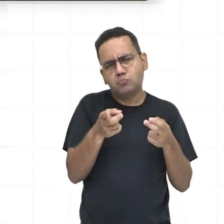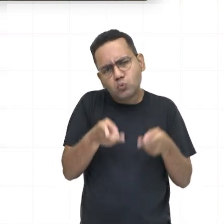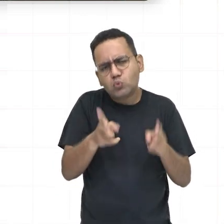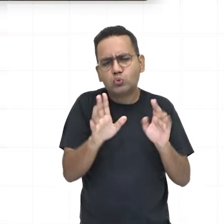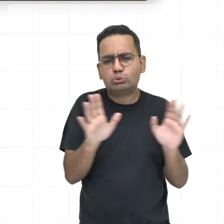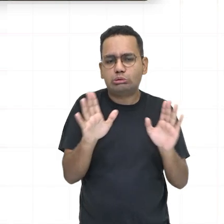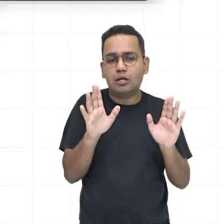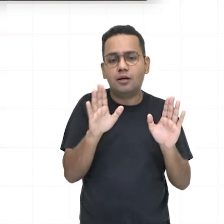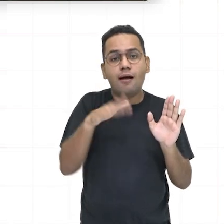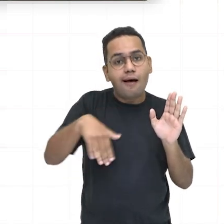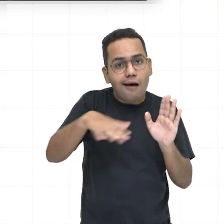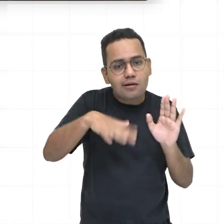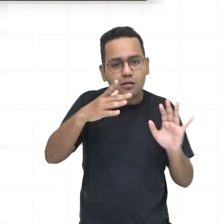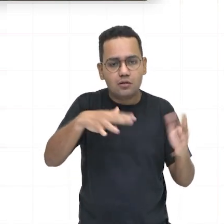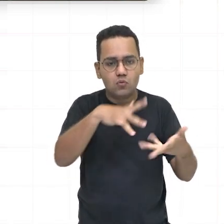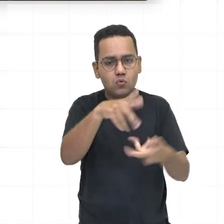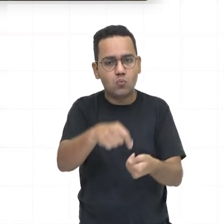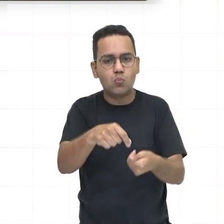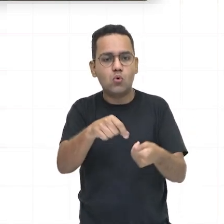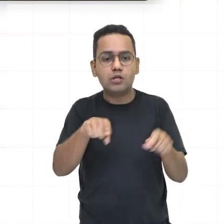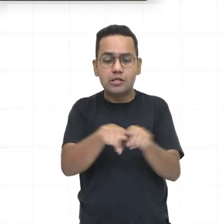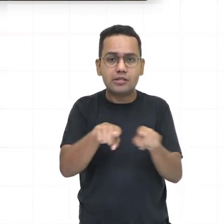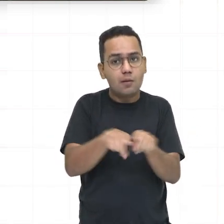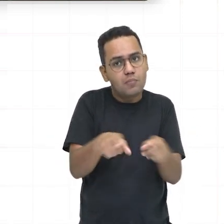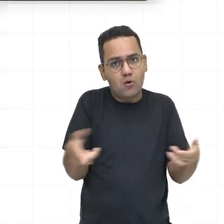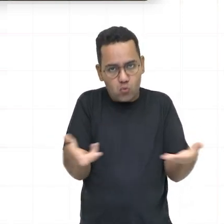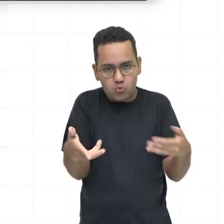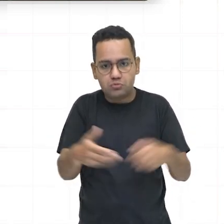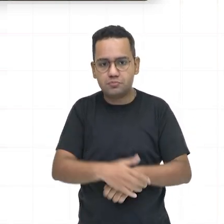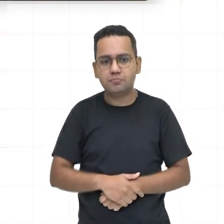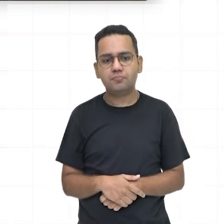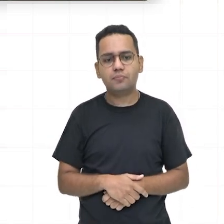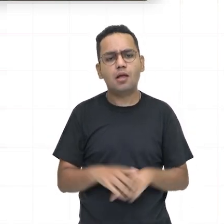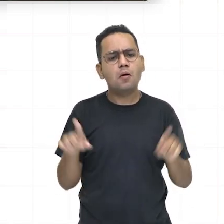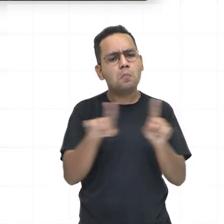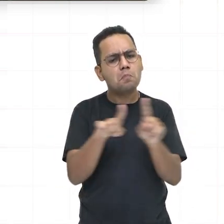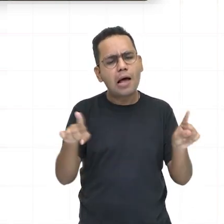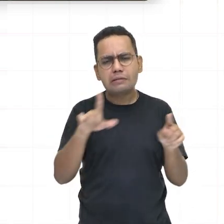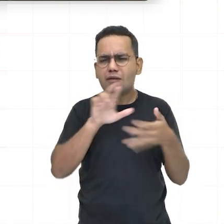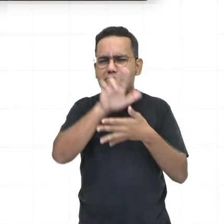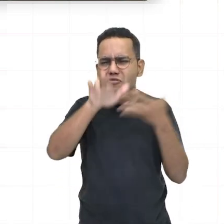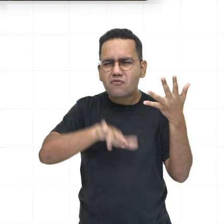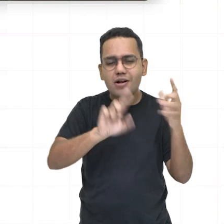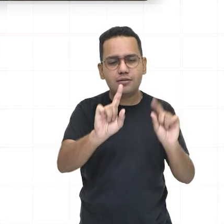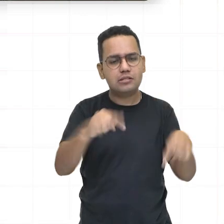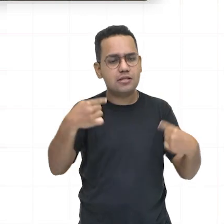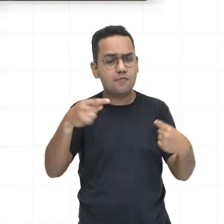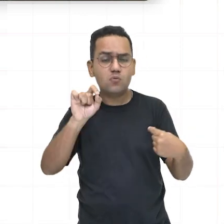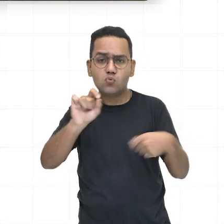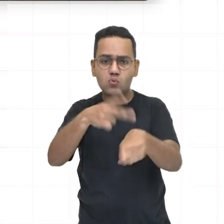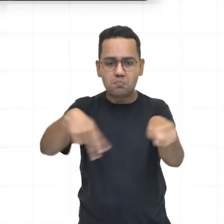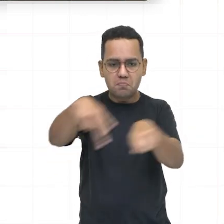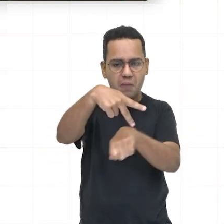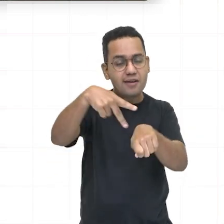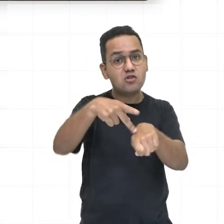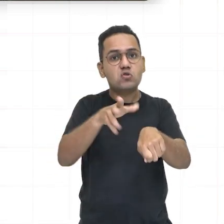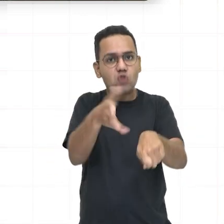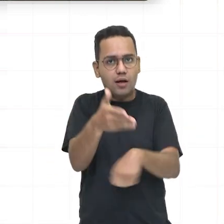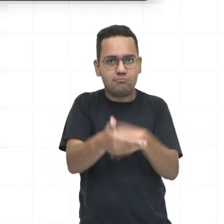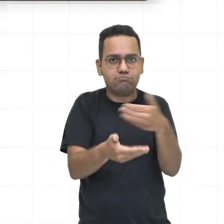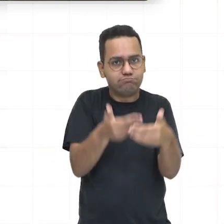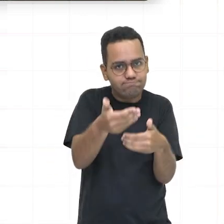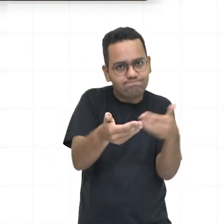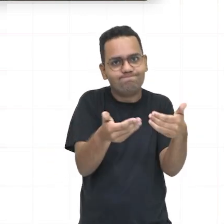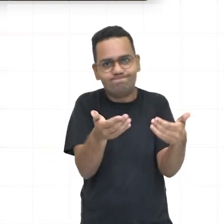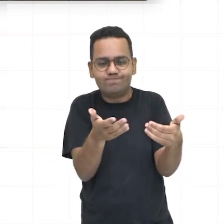na configuração do mundo moderno. E muitos dos desafios enfrentados por países em